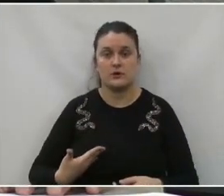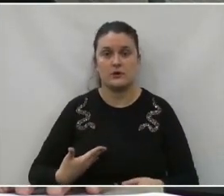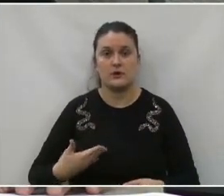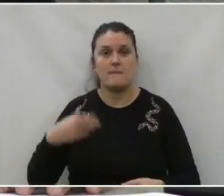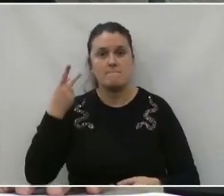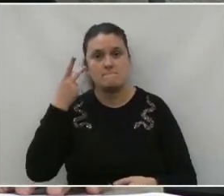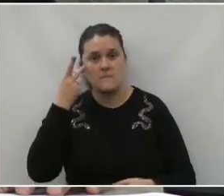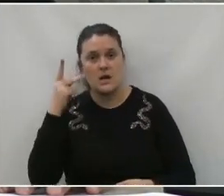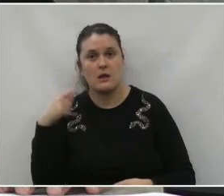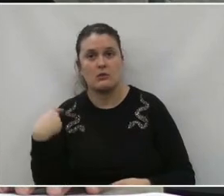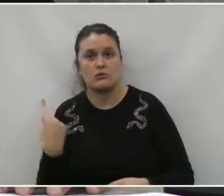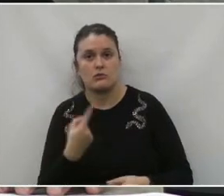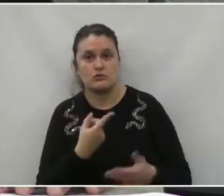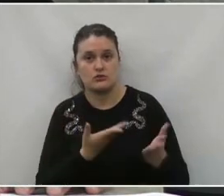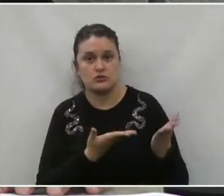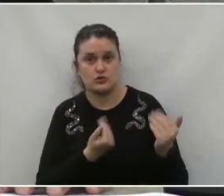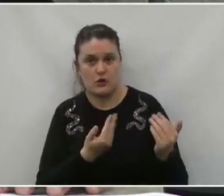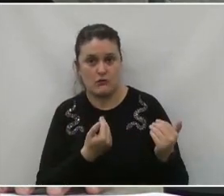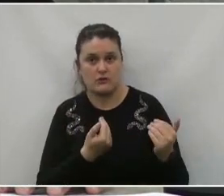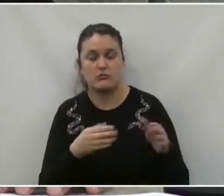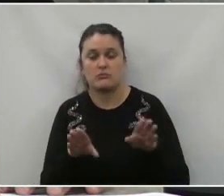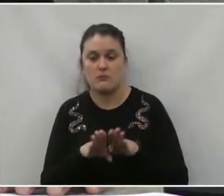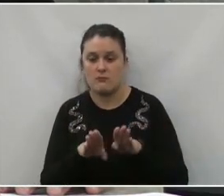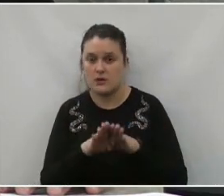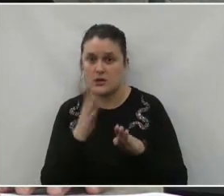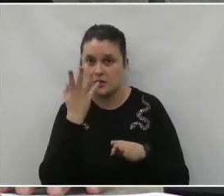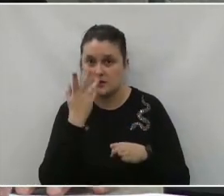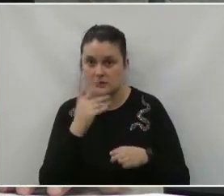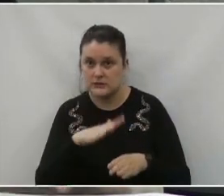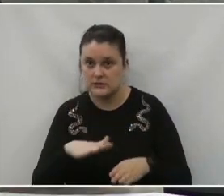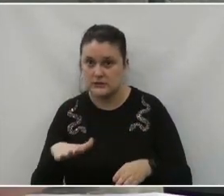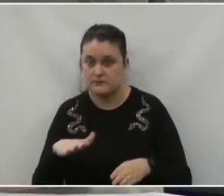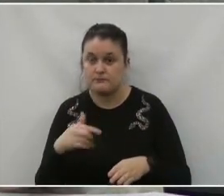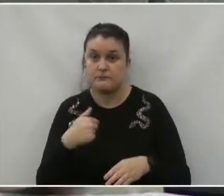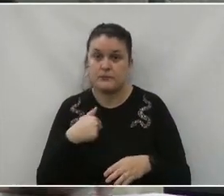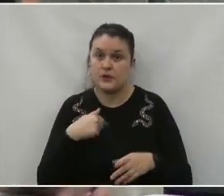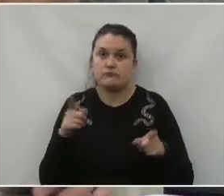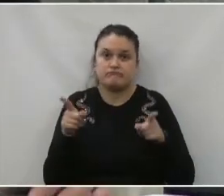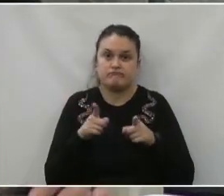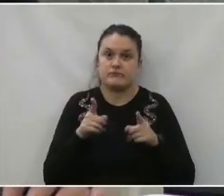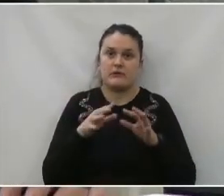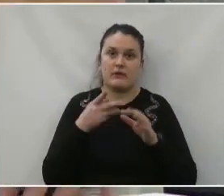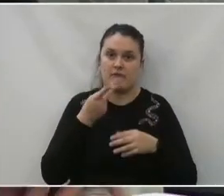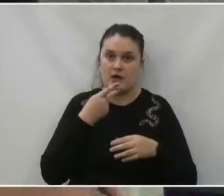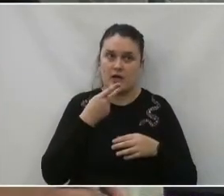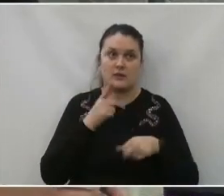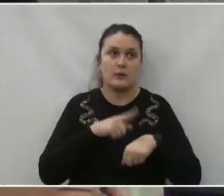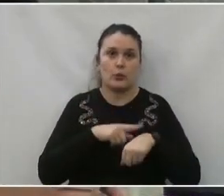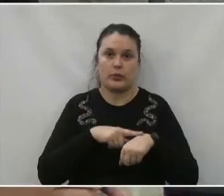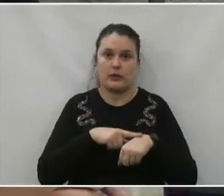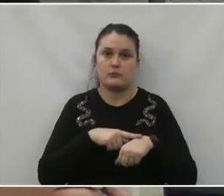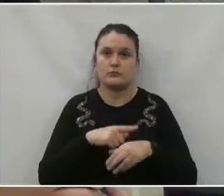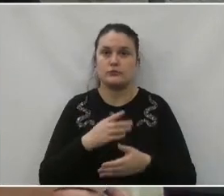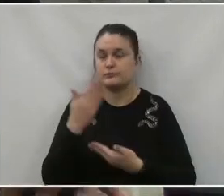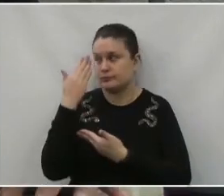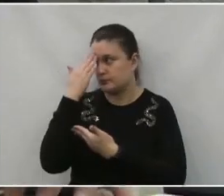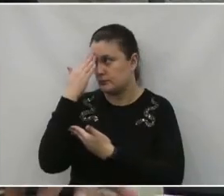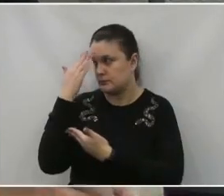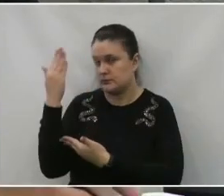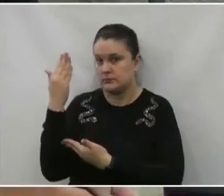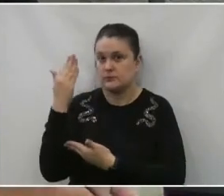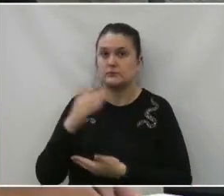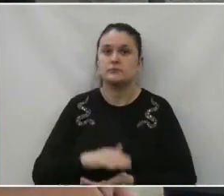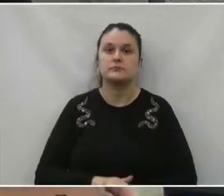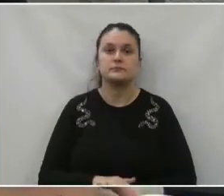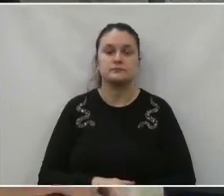para os nossos jovens e as nossas crianças. Acho que vou ficar por aqui hoje, senhora presidente, porque já deu meu tempo. Obrigada. Na